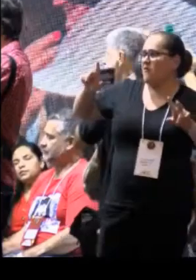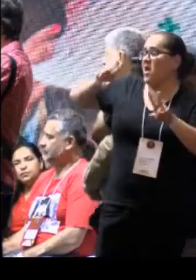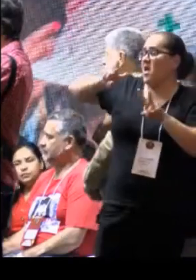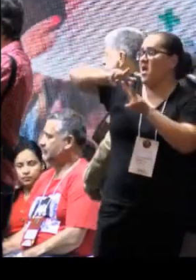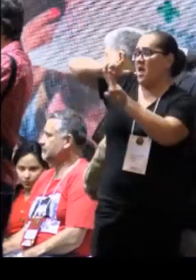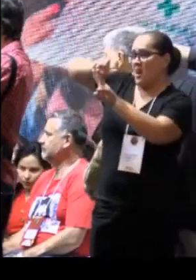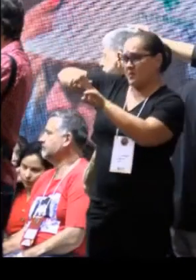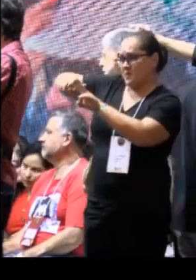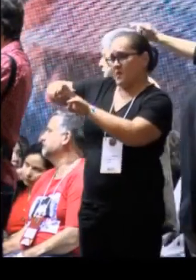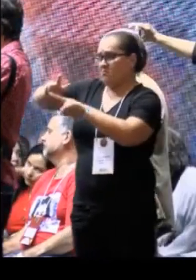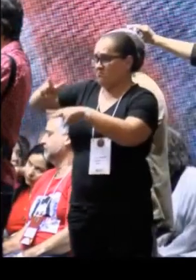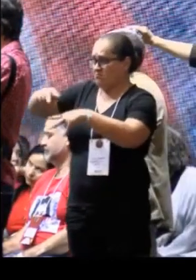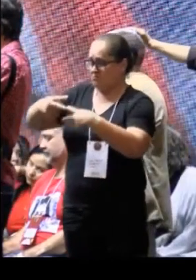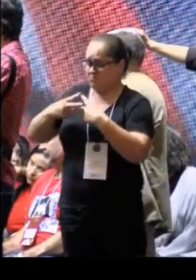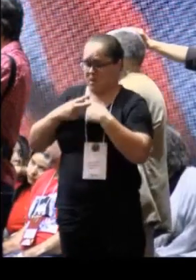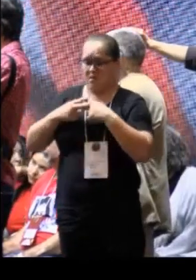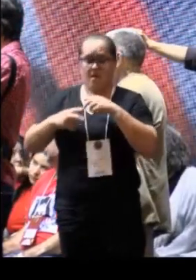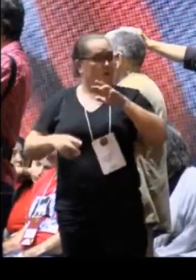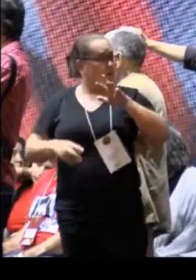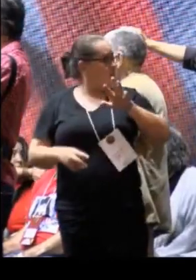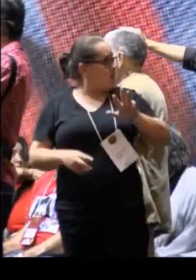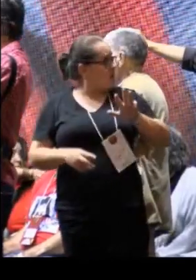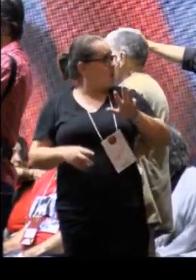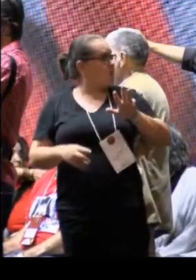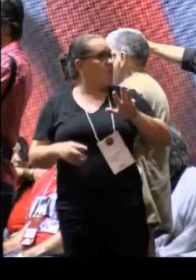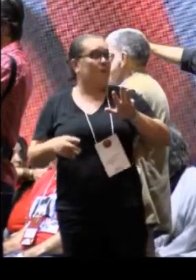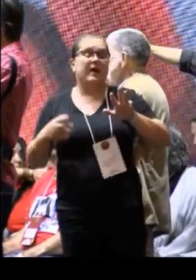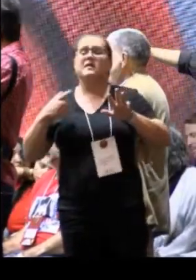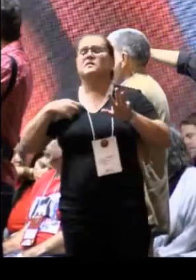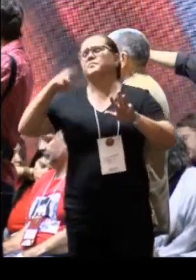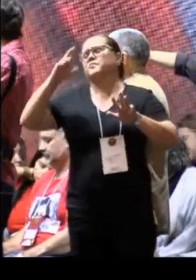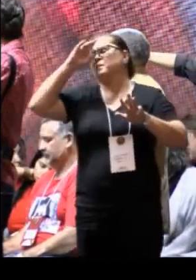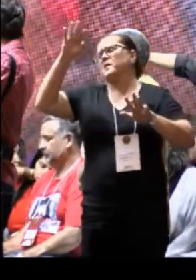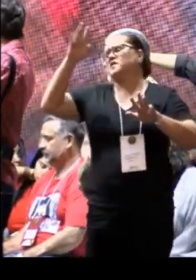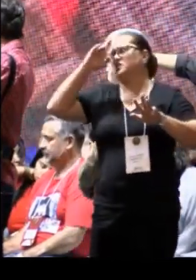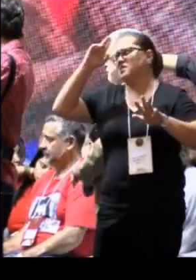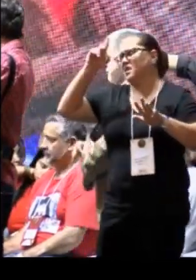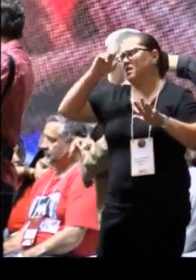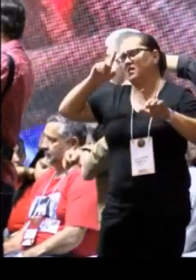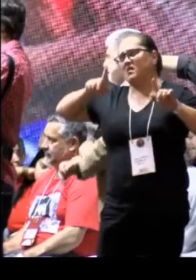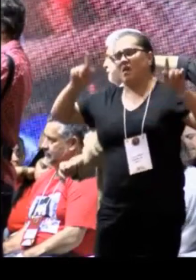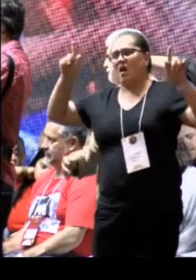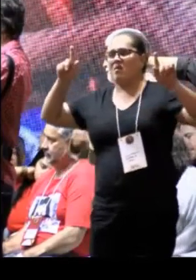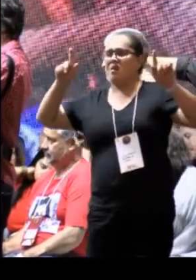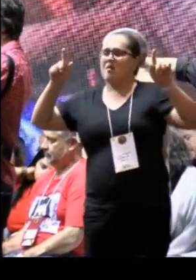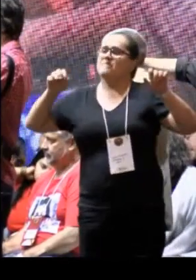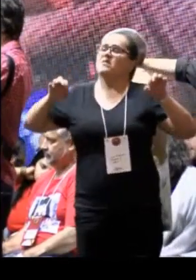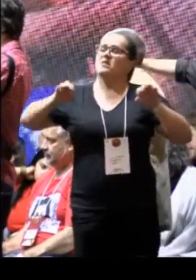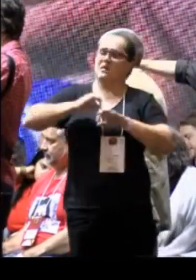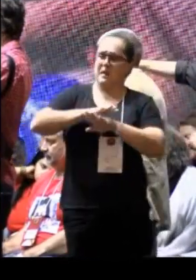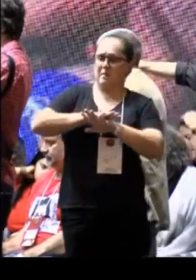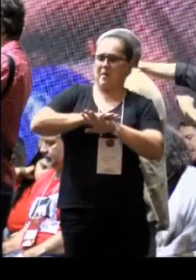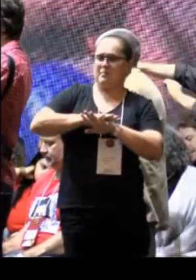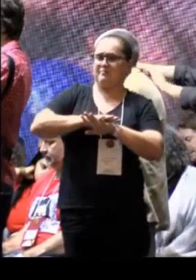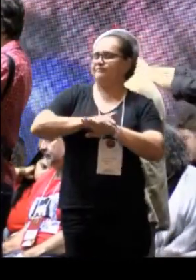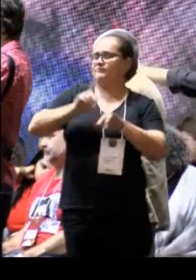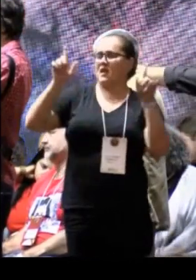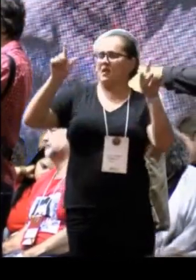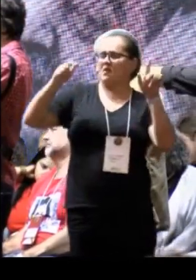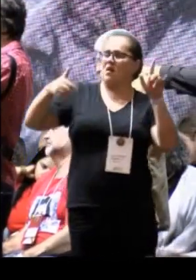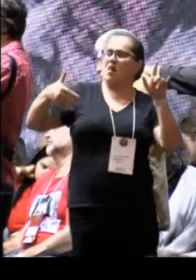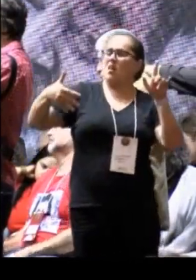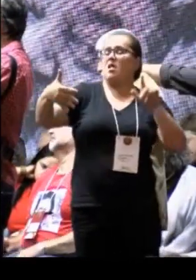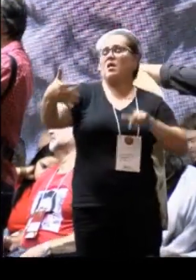eu e muitos diretores do meu sindicato, imaginando que a greve ia acabar. A greve durou mais 41